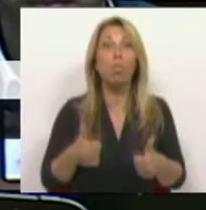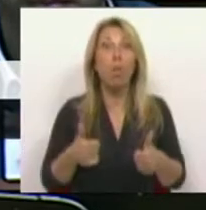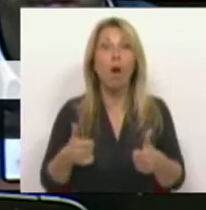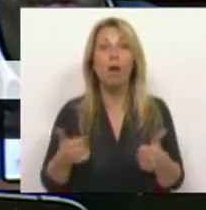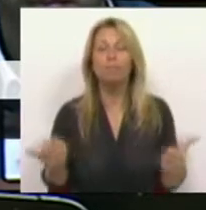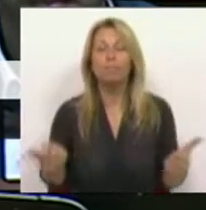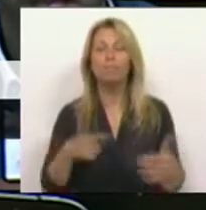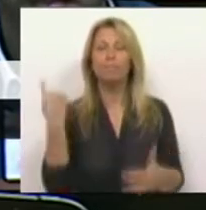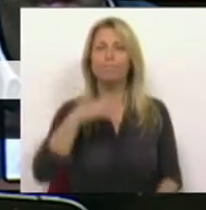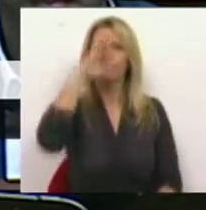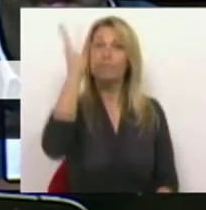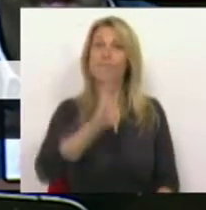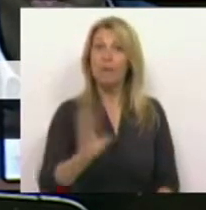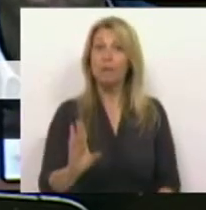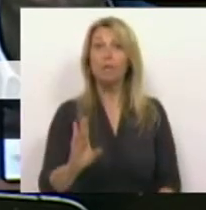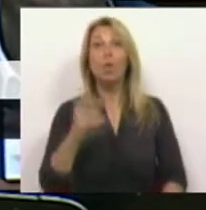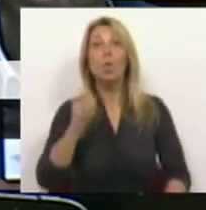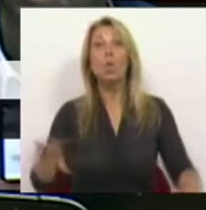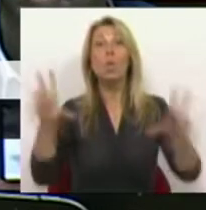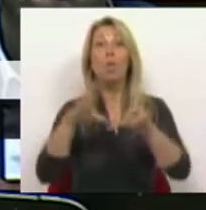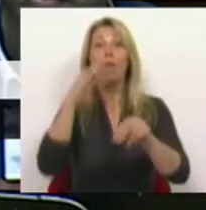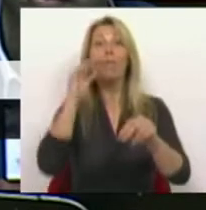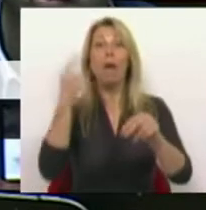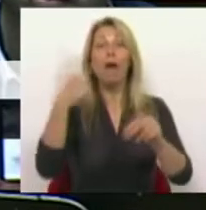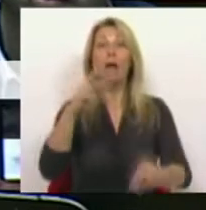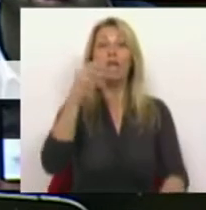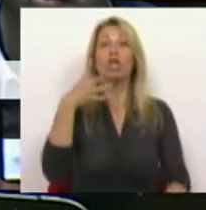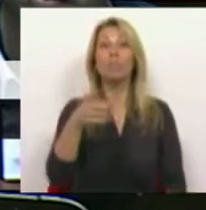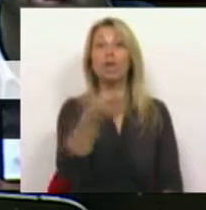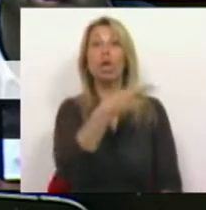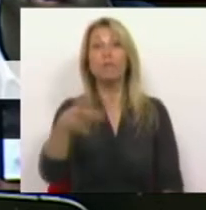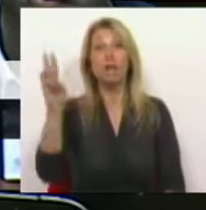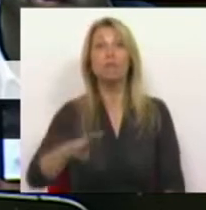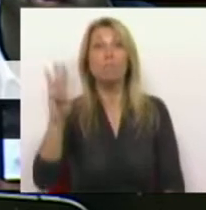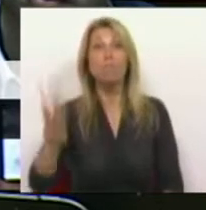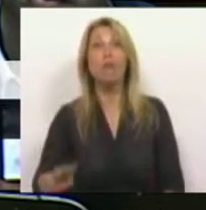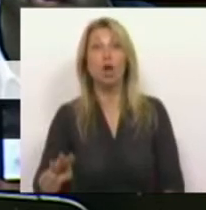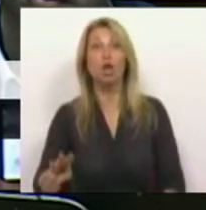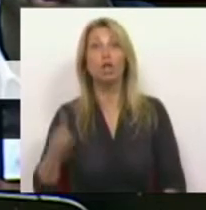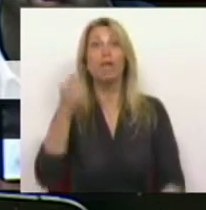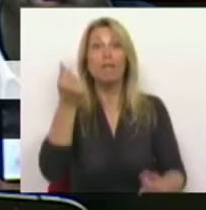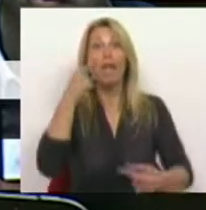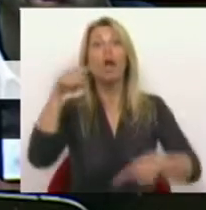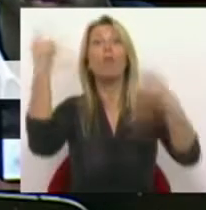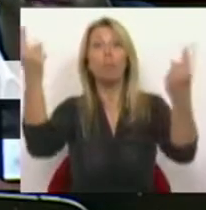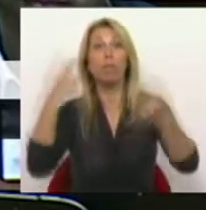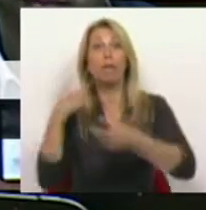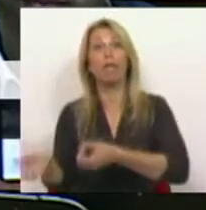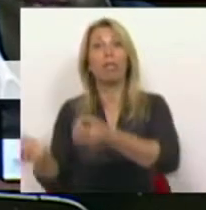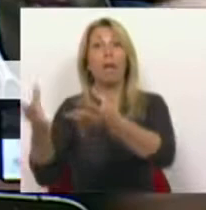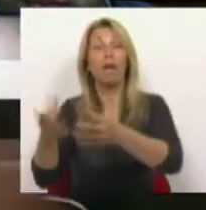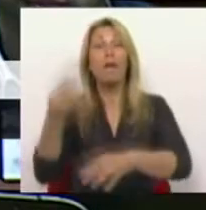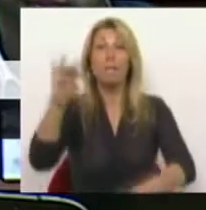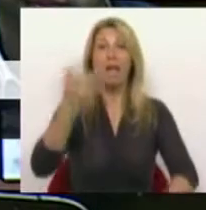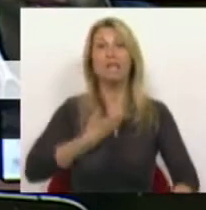nós que o novo banco já tem 3.900 milhões de dinheiro público, cortesia de PSD e CDS. Sabendo nós